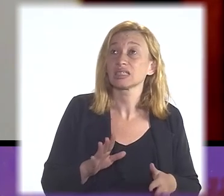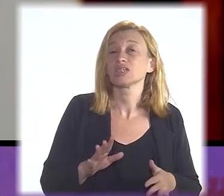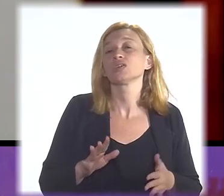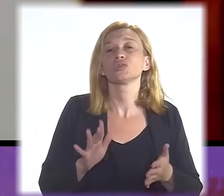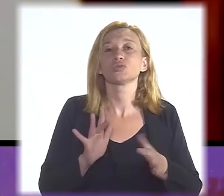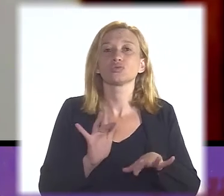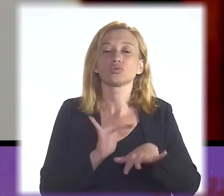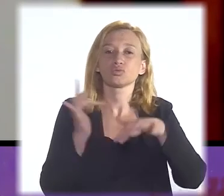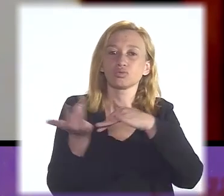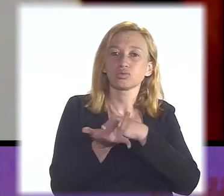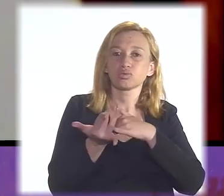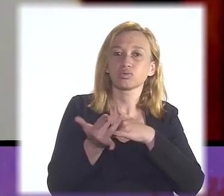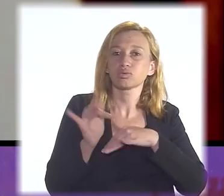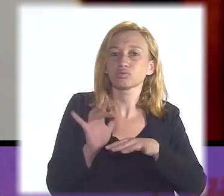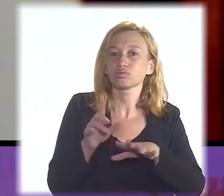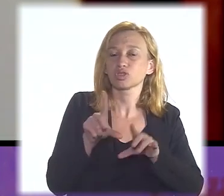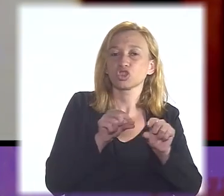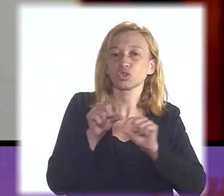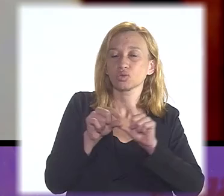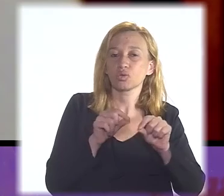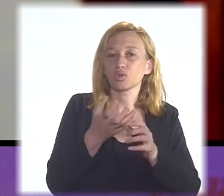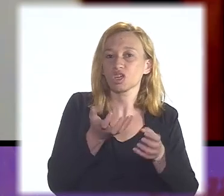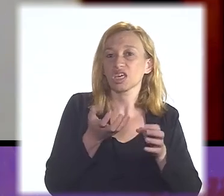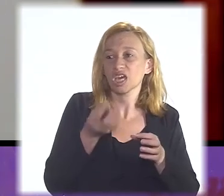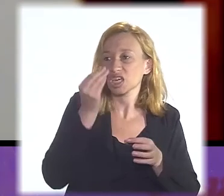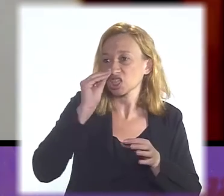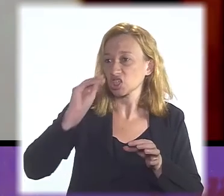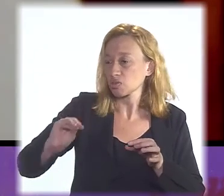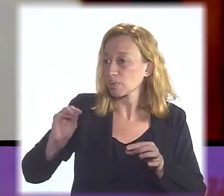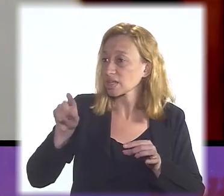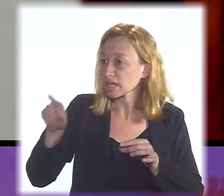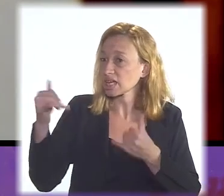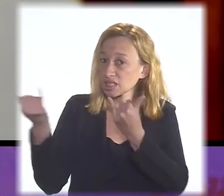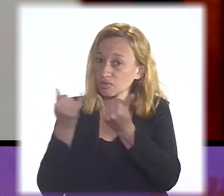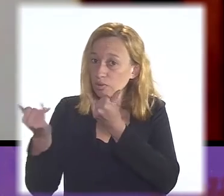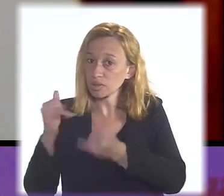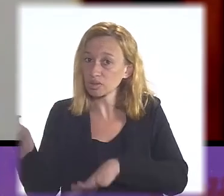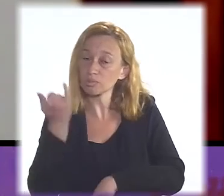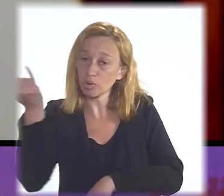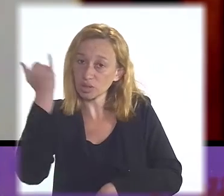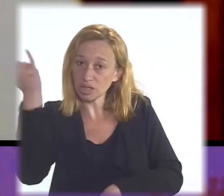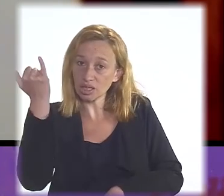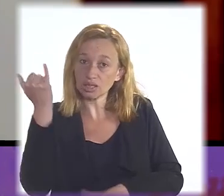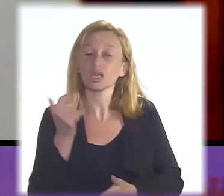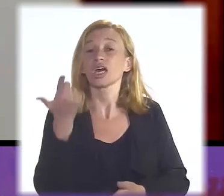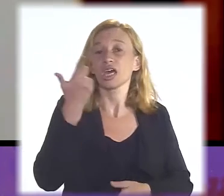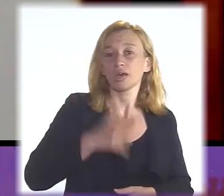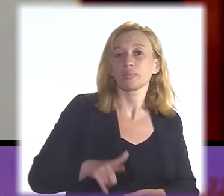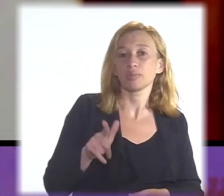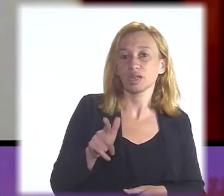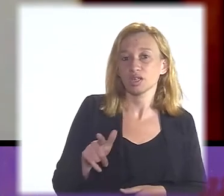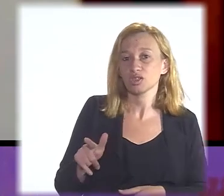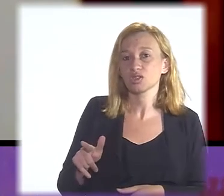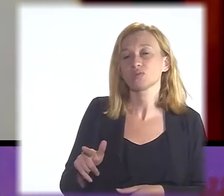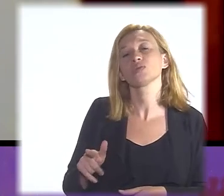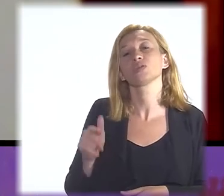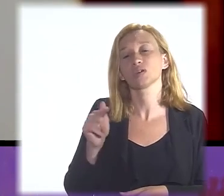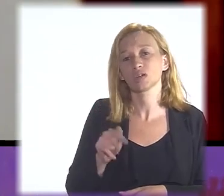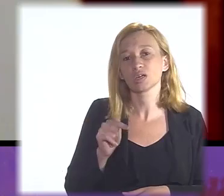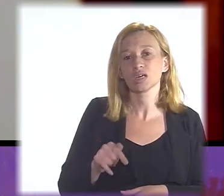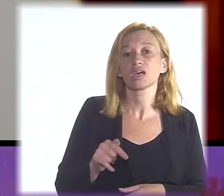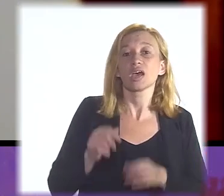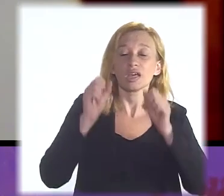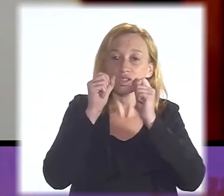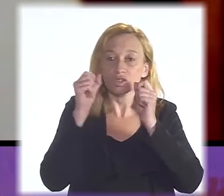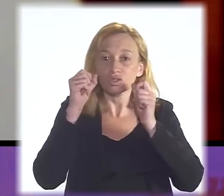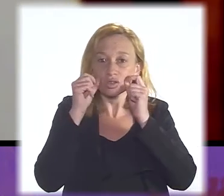através do smartphone, você toma suas decisões, ignora, às vezes, aqueles que têm competência para falar, repito, aqueles que têm